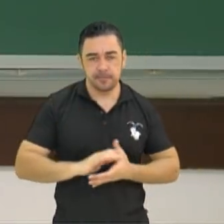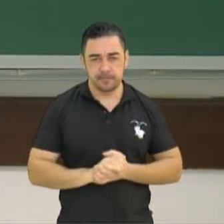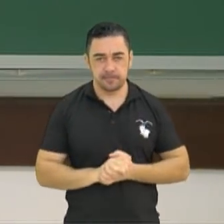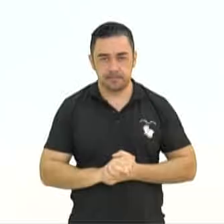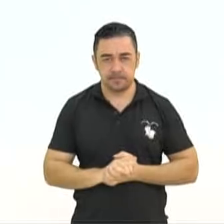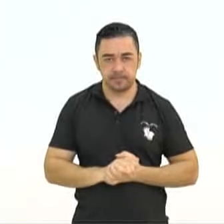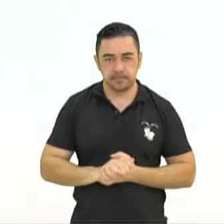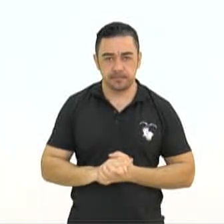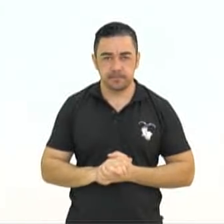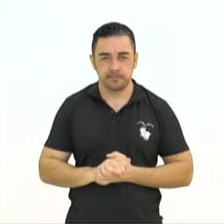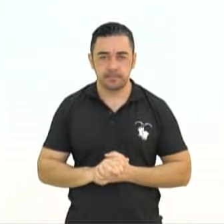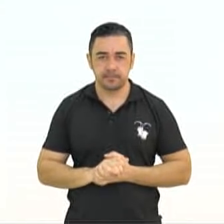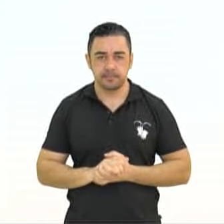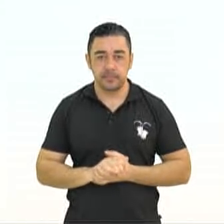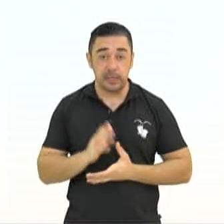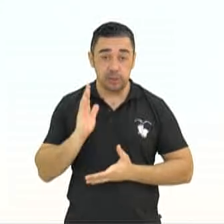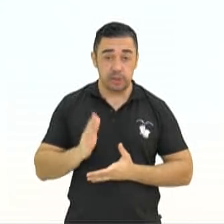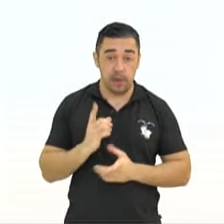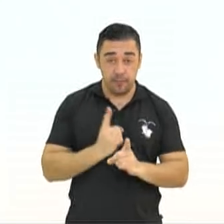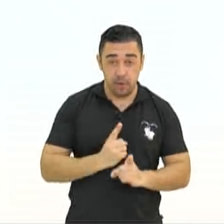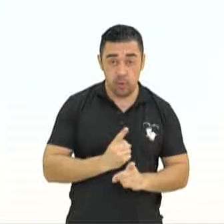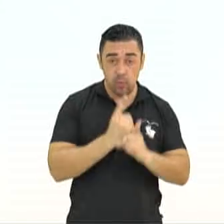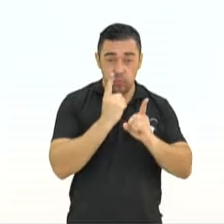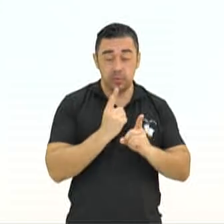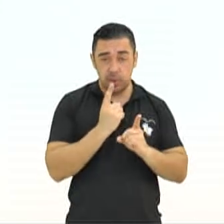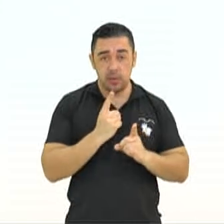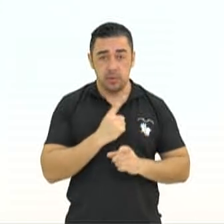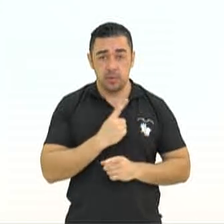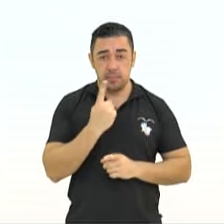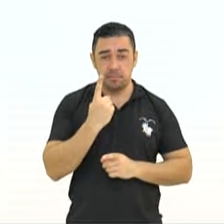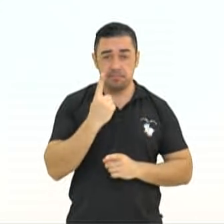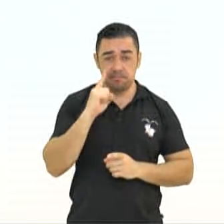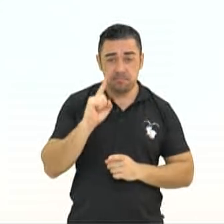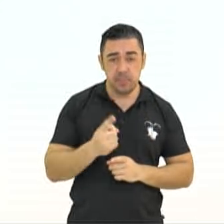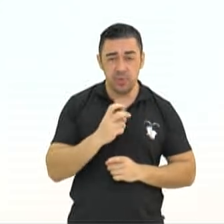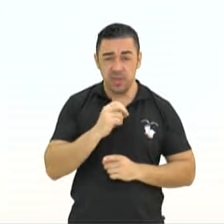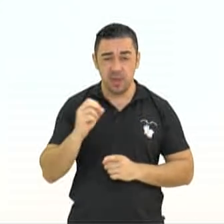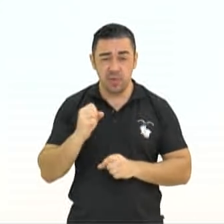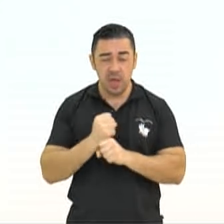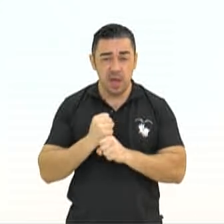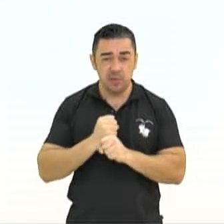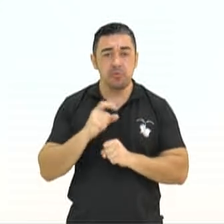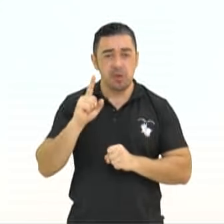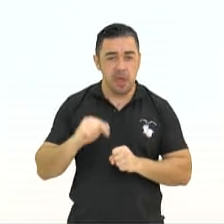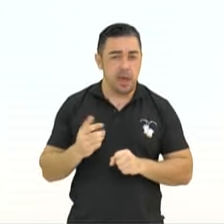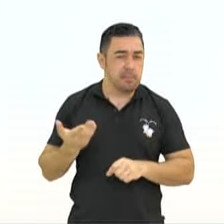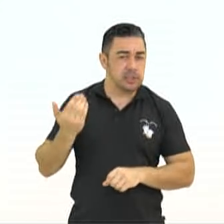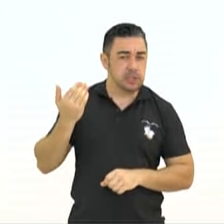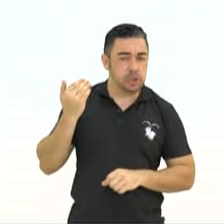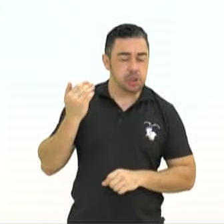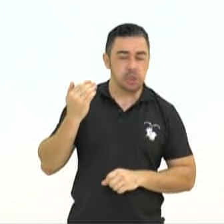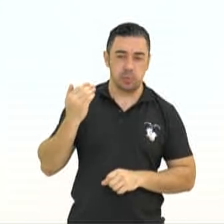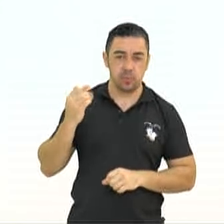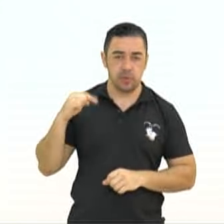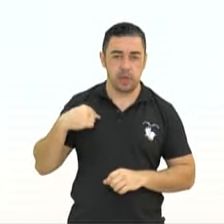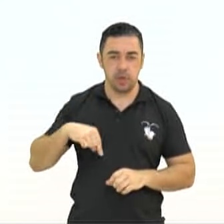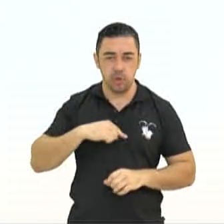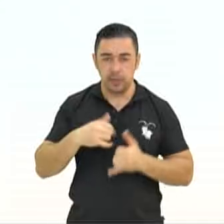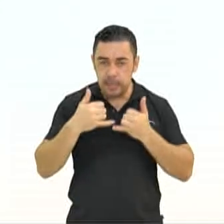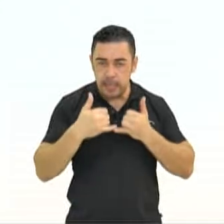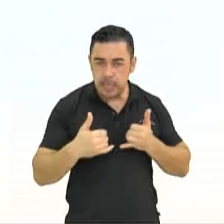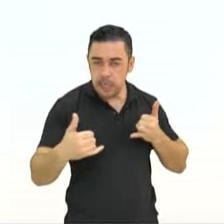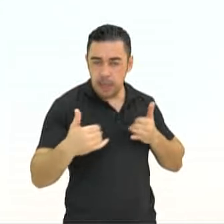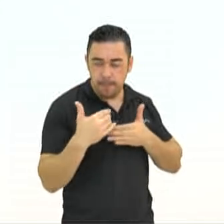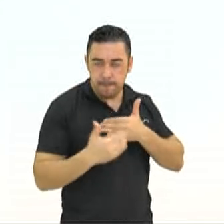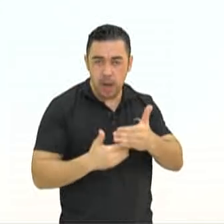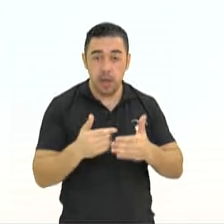de 555 milhões de anos é o animal mais antigo da nossa linhagem. Com simetria bilateral, esse bichinho do tamanho de um grão de